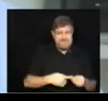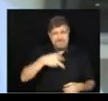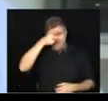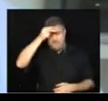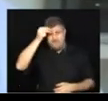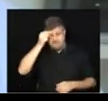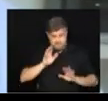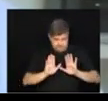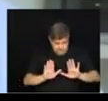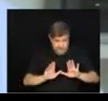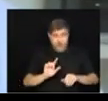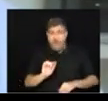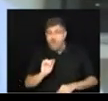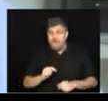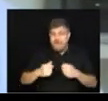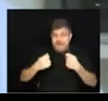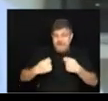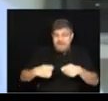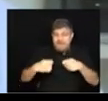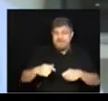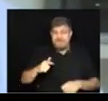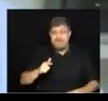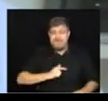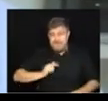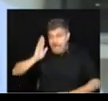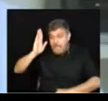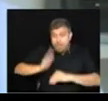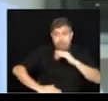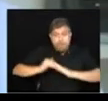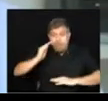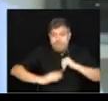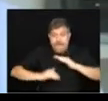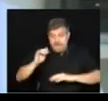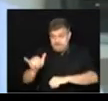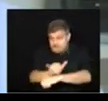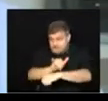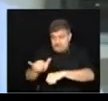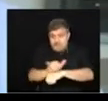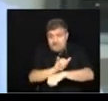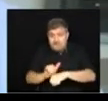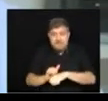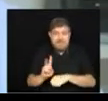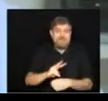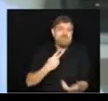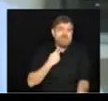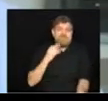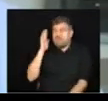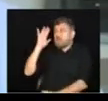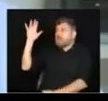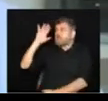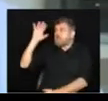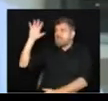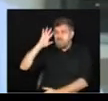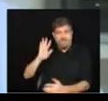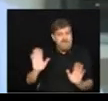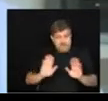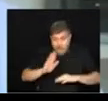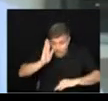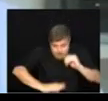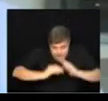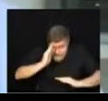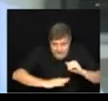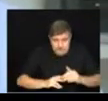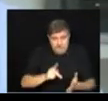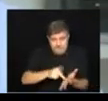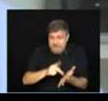estadual. O que há necessidade é colocar em prática esses mecanismos de segurança. E isso realmente é